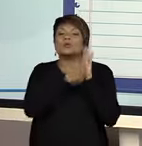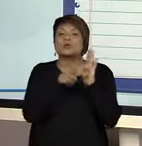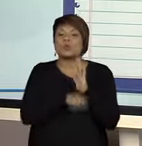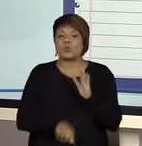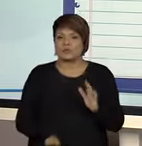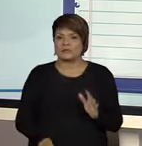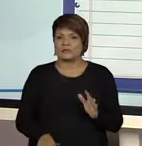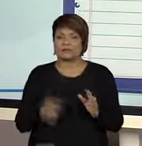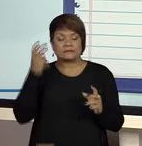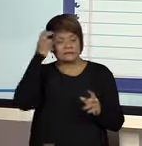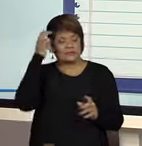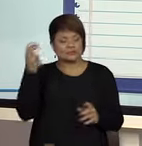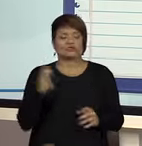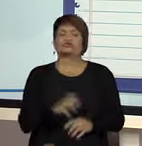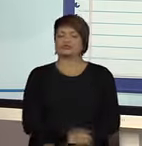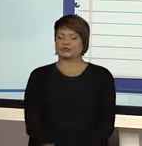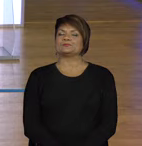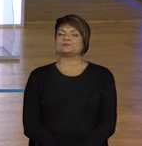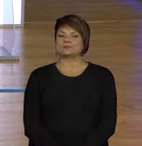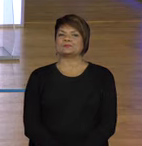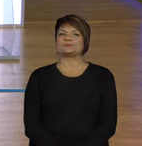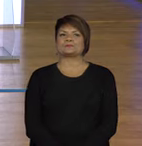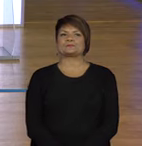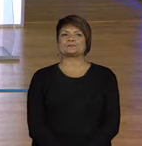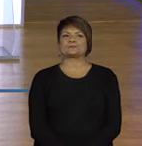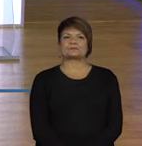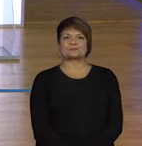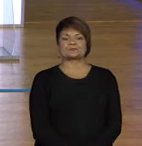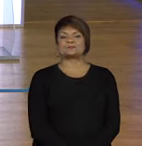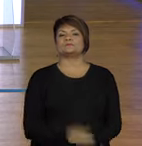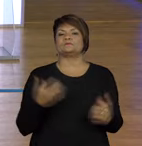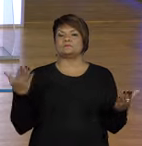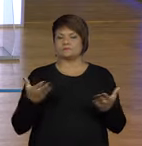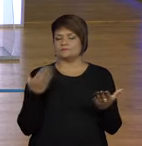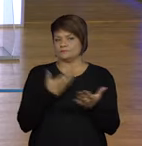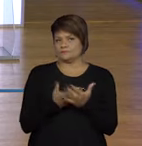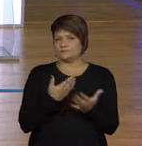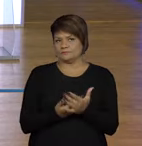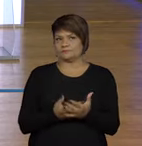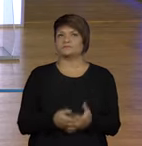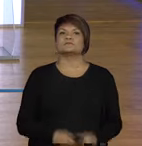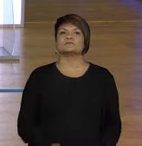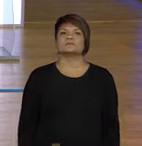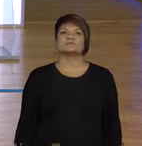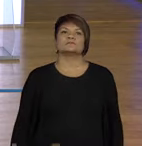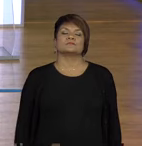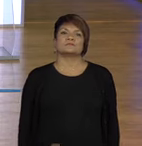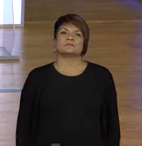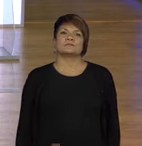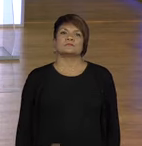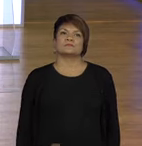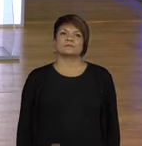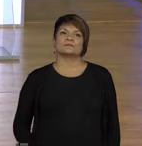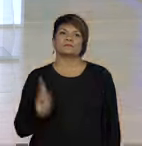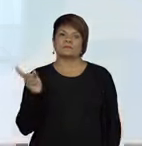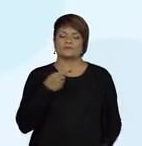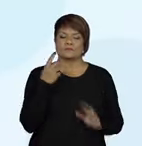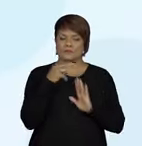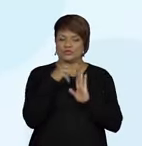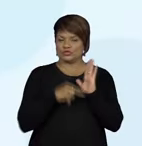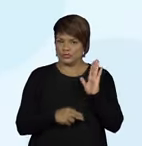respostas inteligentes, tá bom? Legal. Então, na aula de hoje, a gente leu